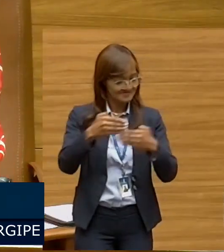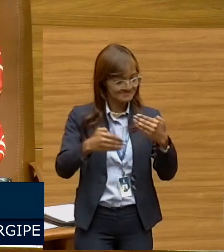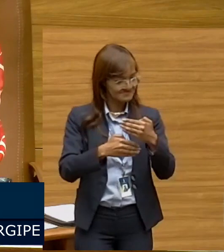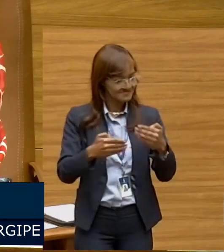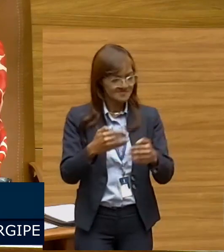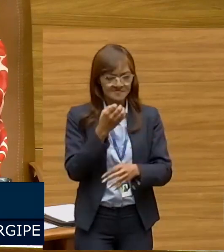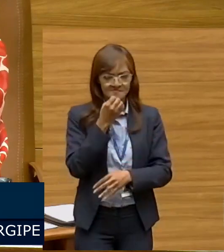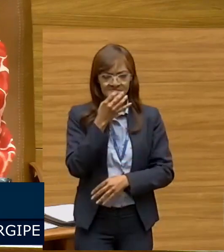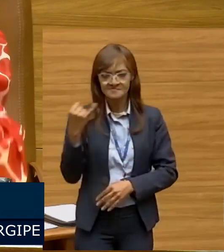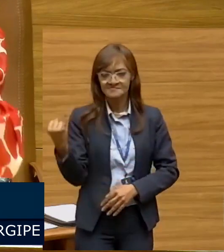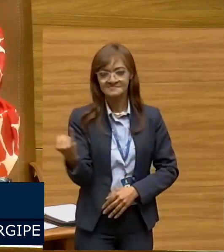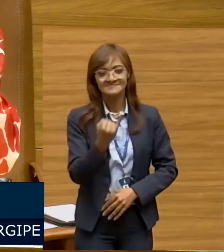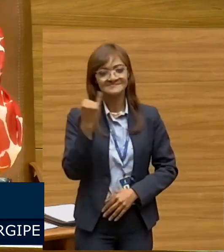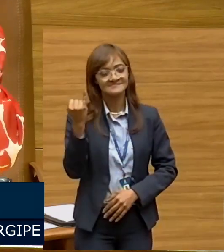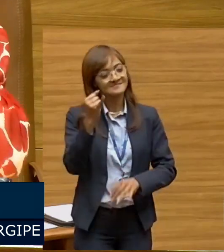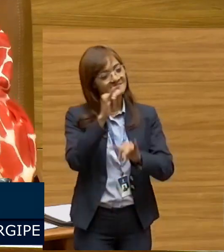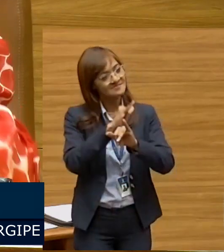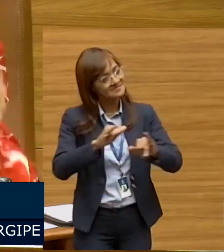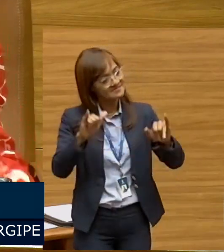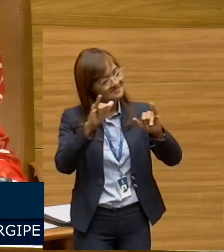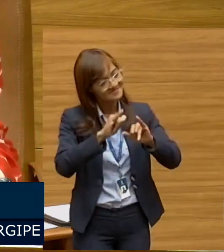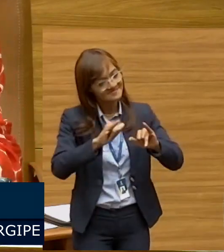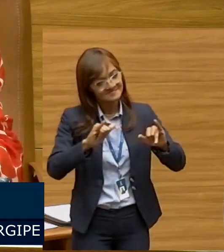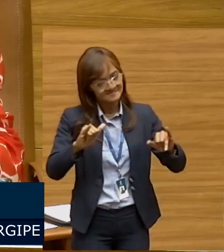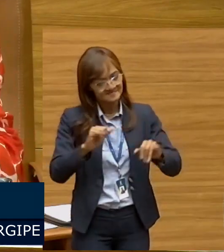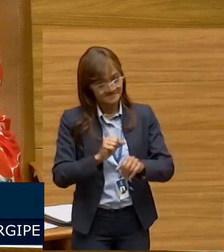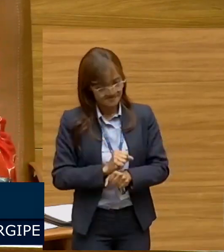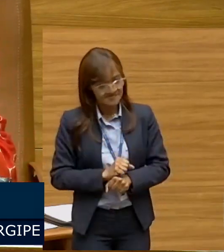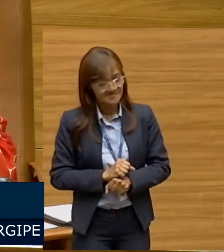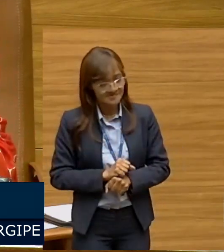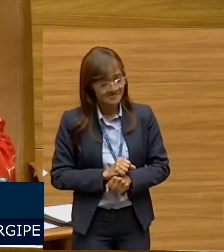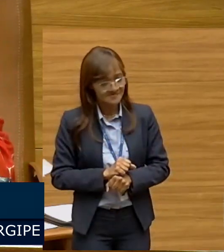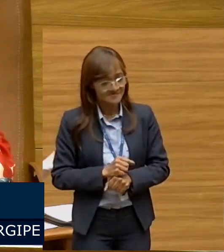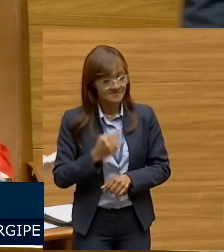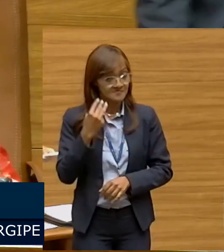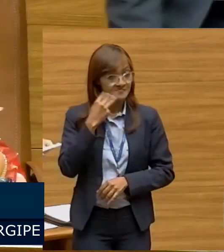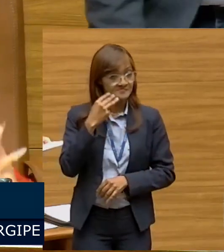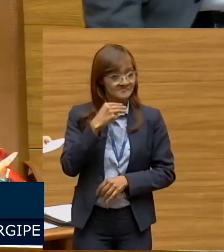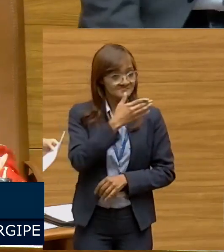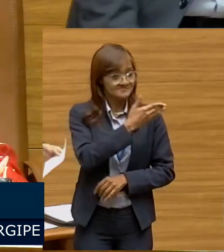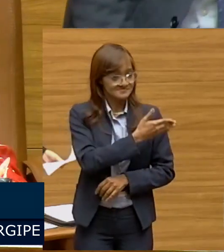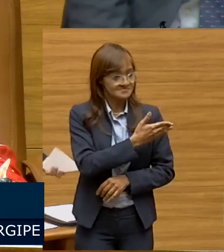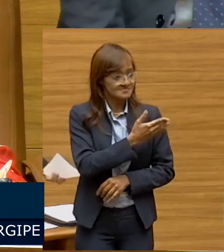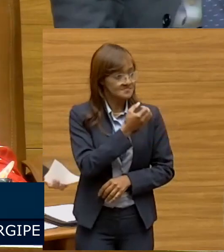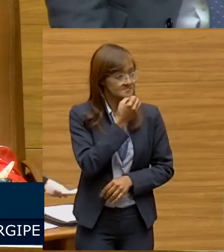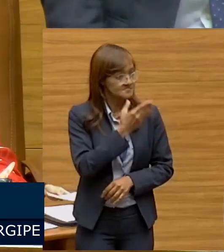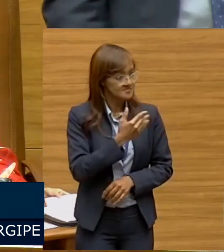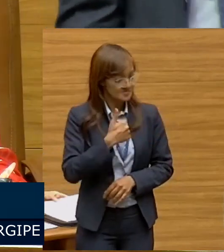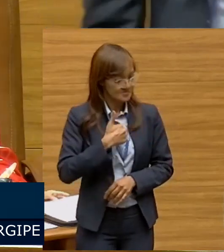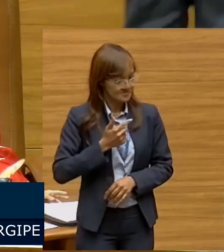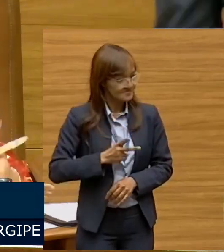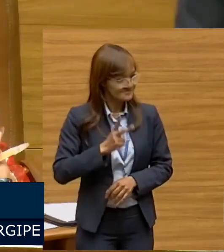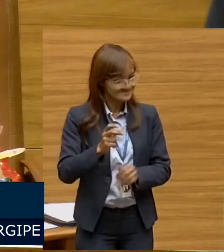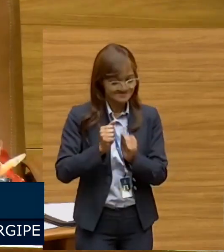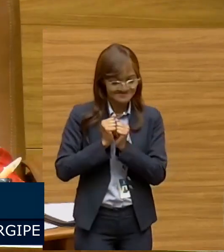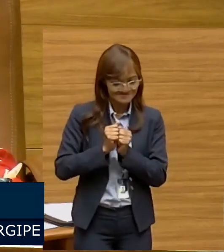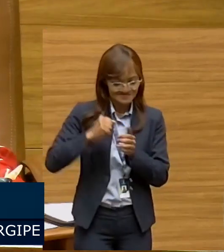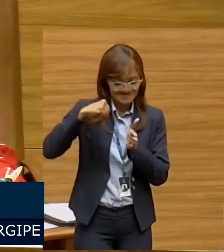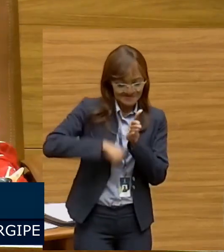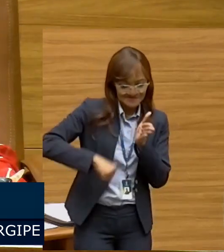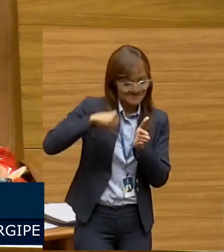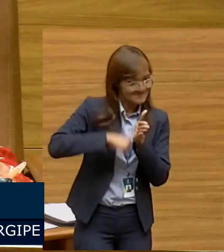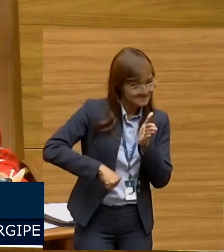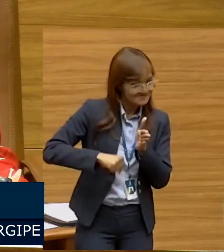informações tão importantes. Você traz algo que, para os movimentos que eu participo, que